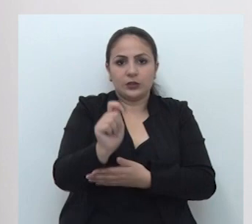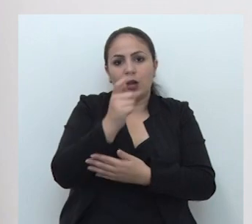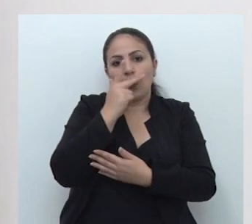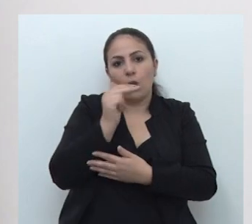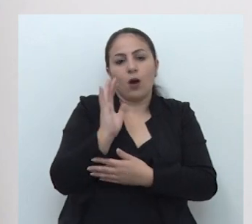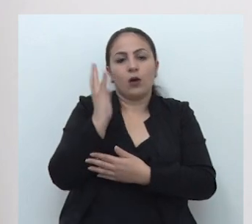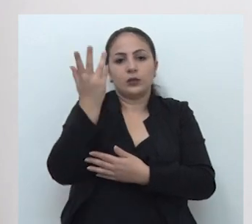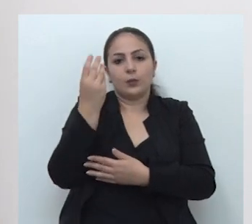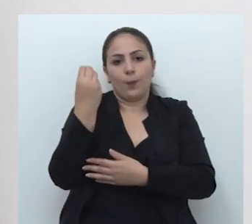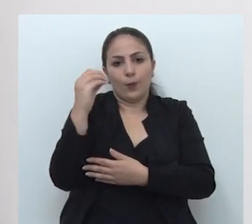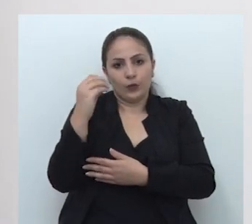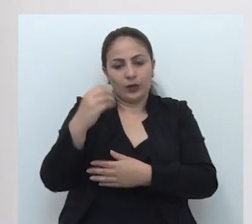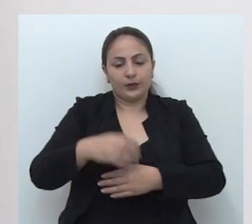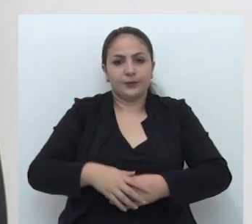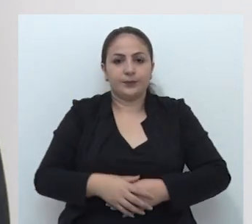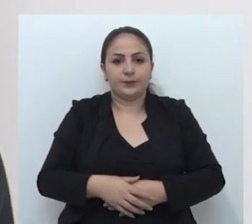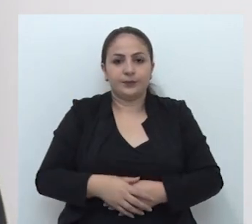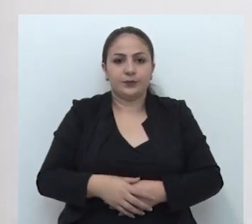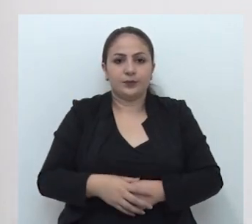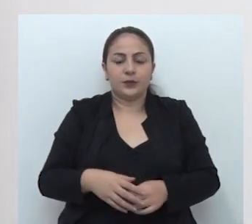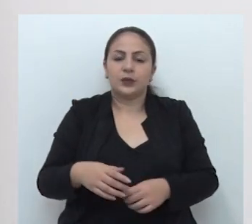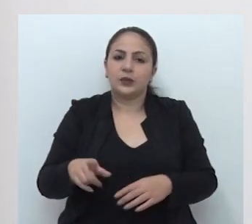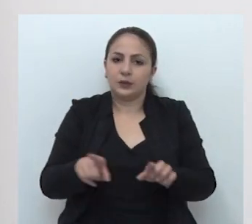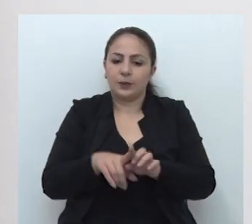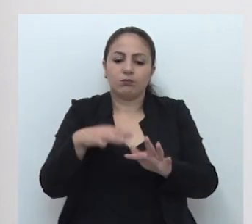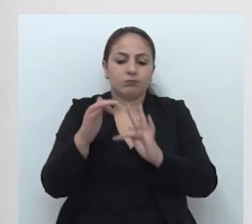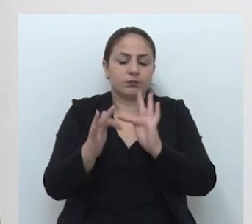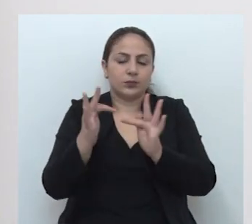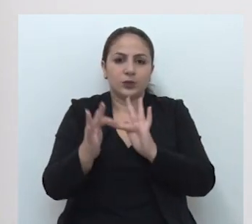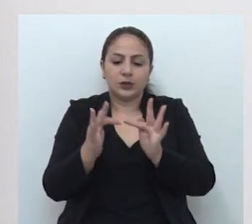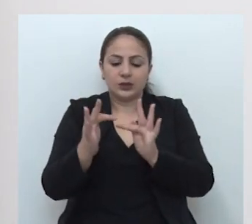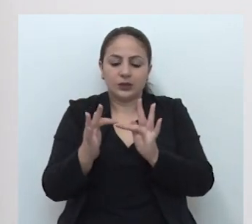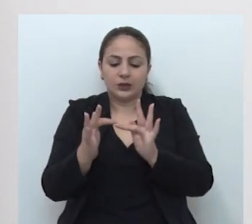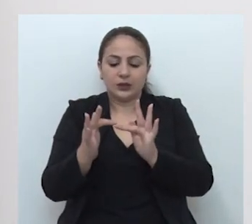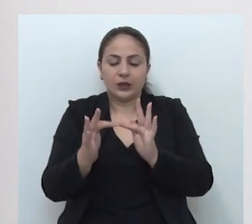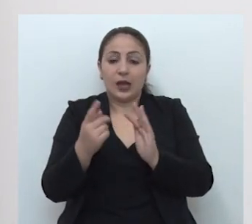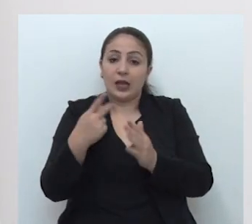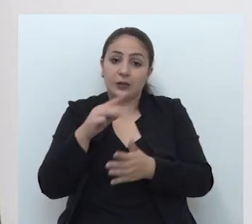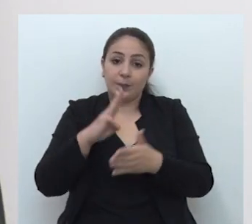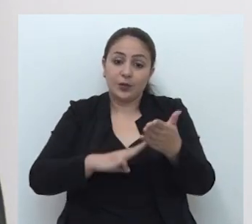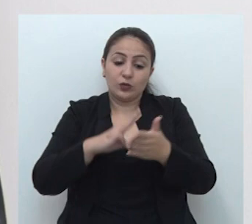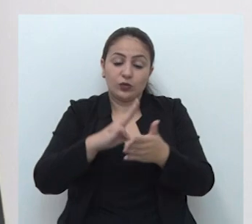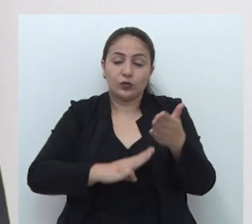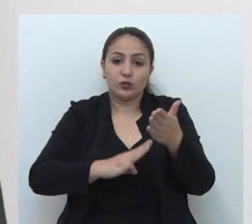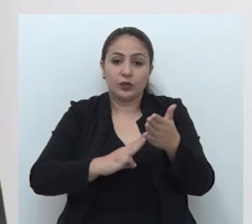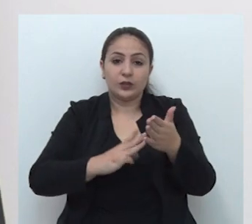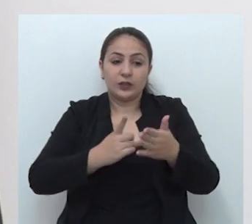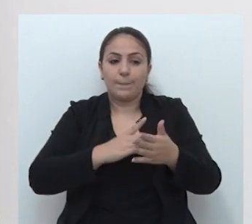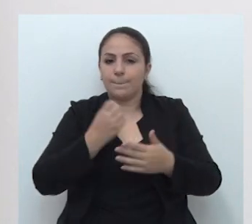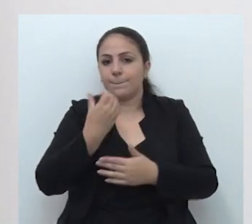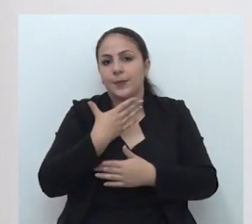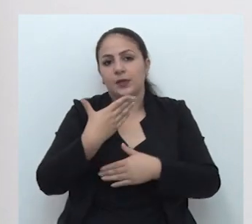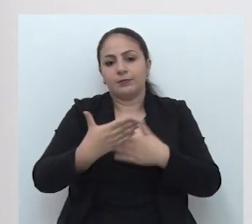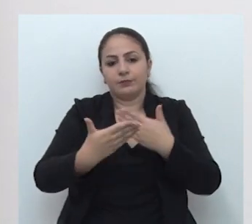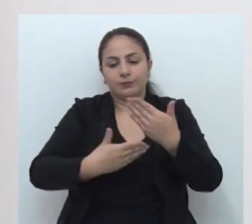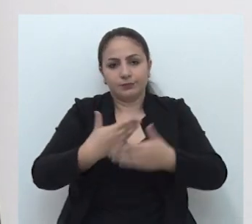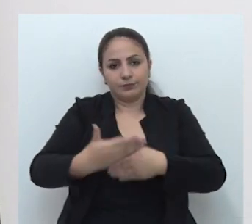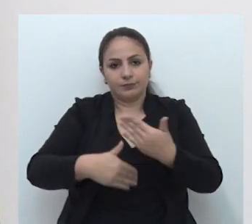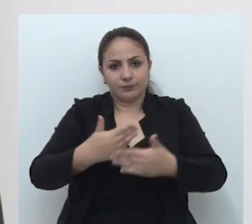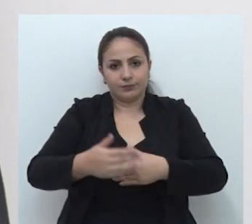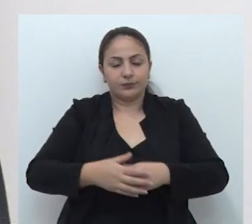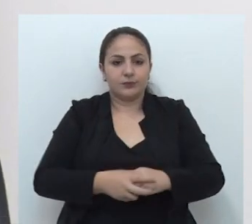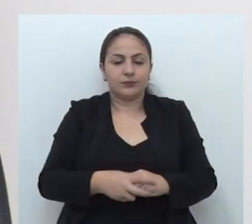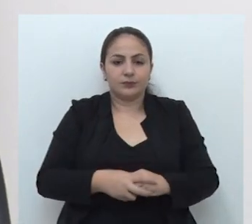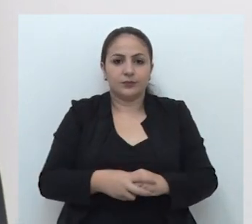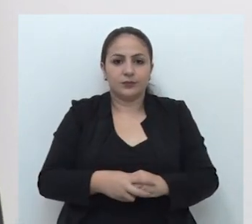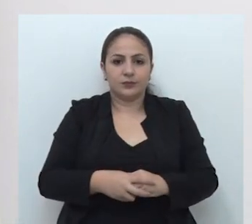como está acontecendo lá em Porto Alegre, e aí colocar em funcionamento, né? Essa metodologia ela está muito bem programada,